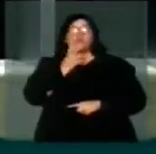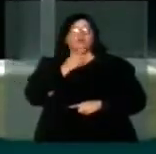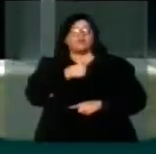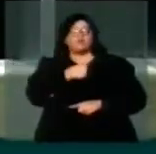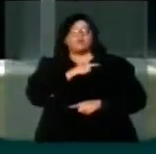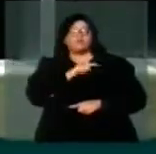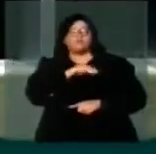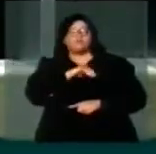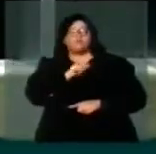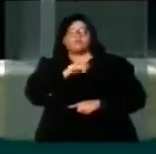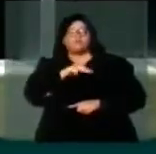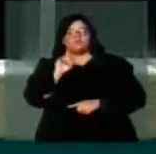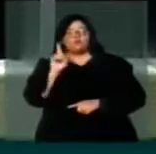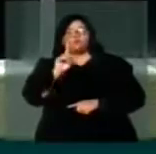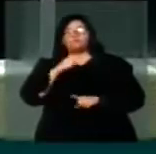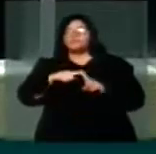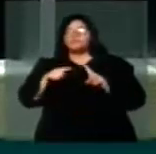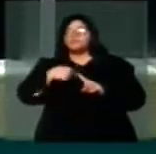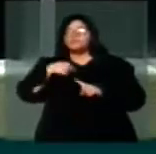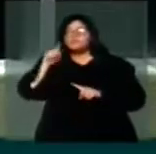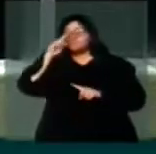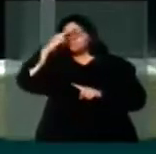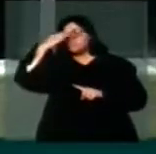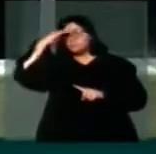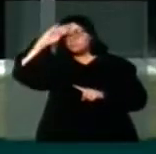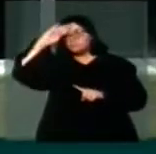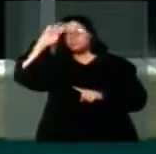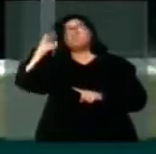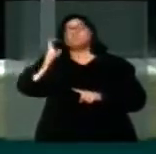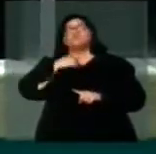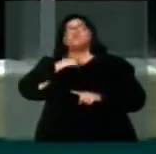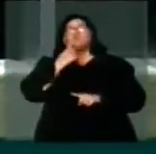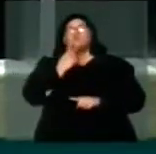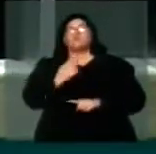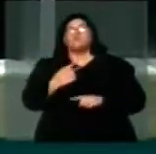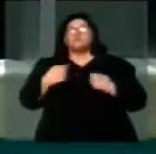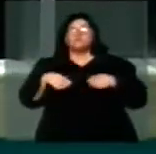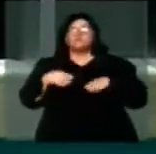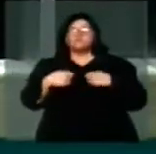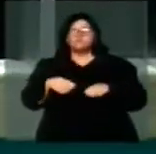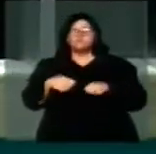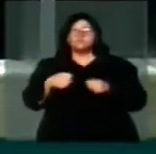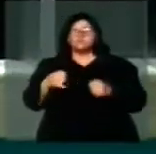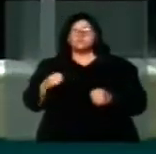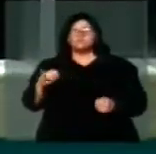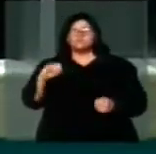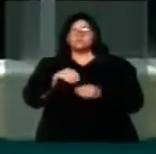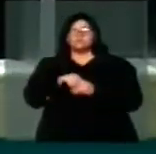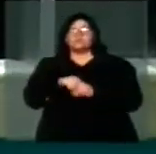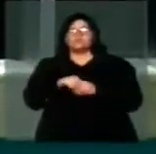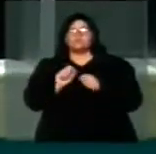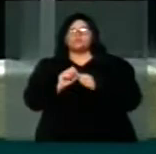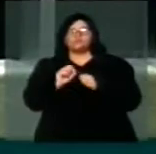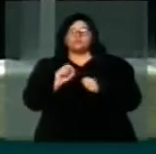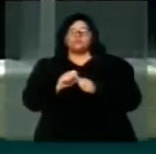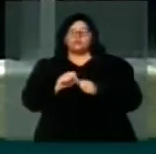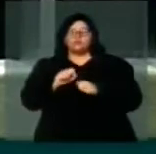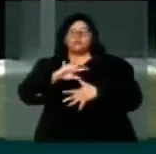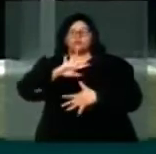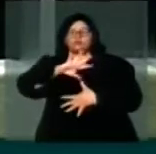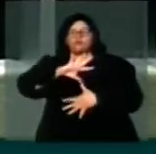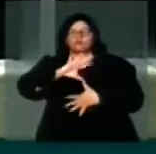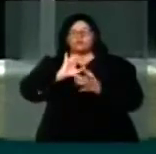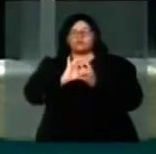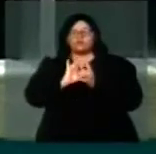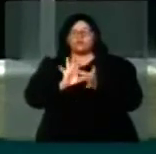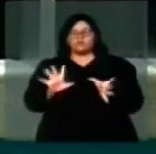eles têm que ir para Cuba. E eu digo que é preciso integrar uma América Latina livre e soberana para